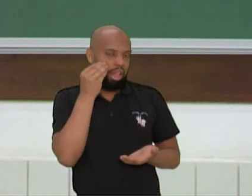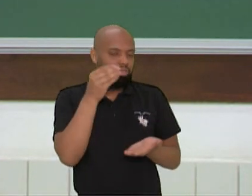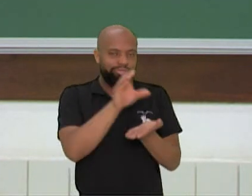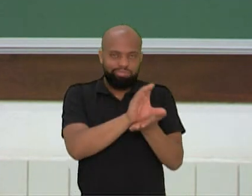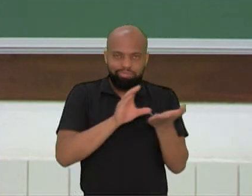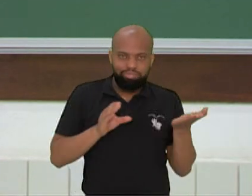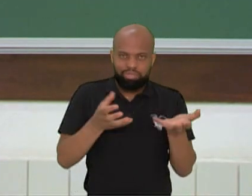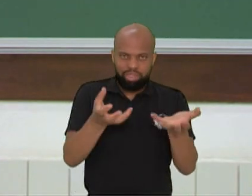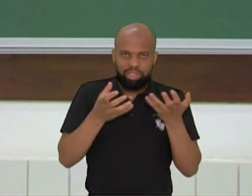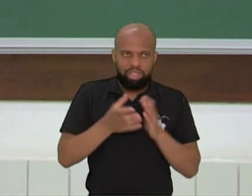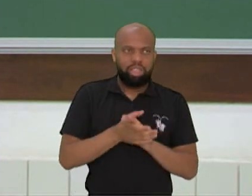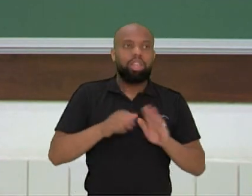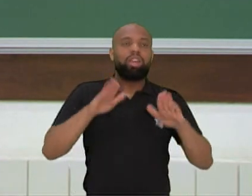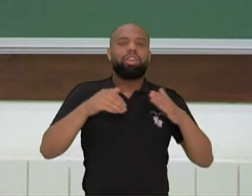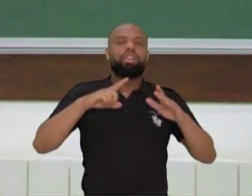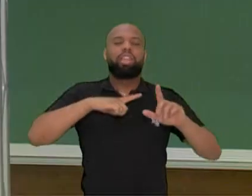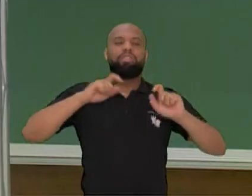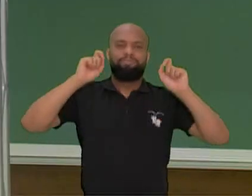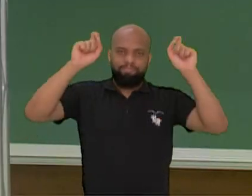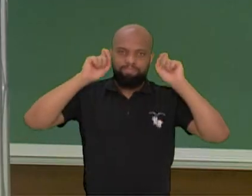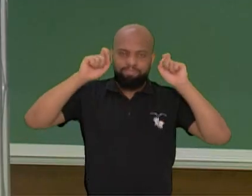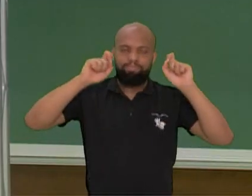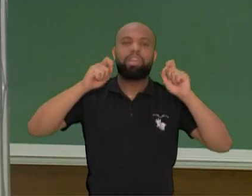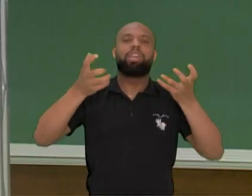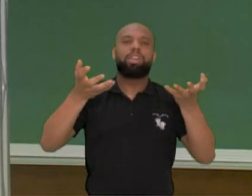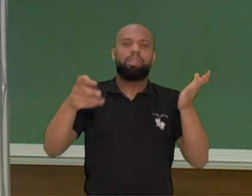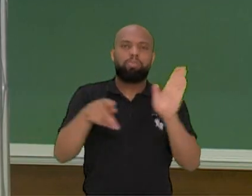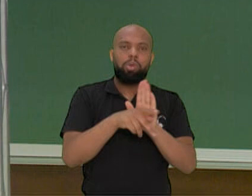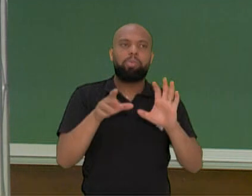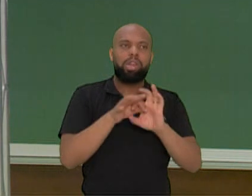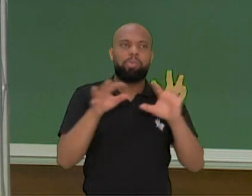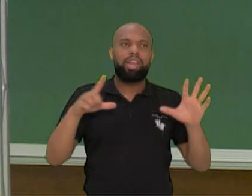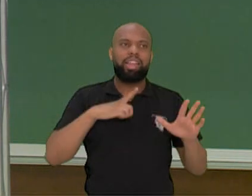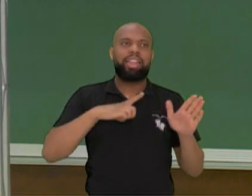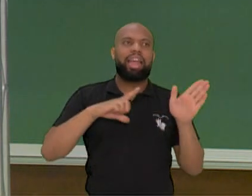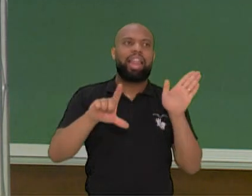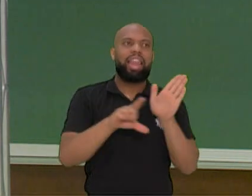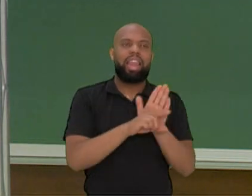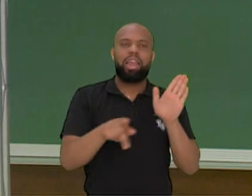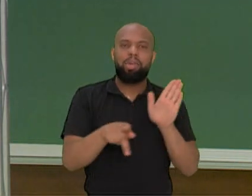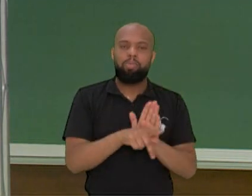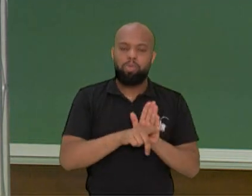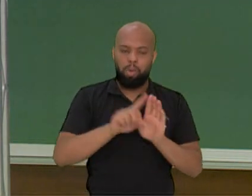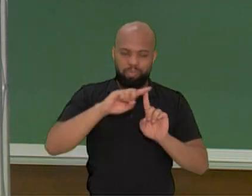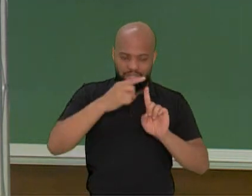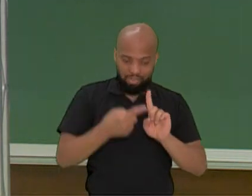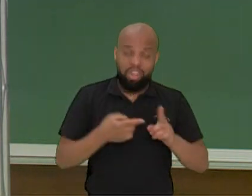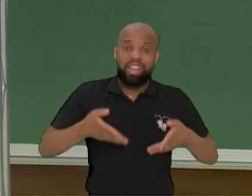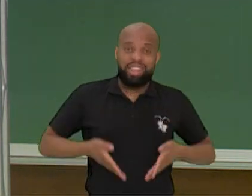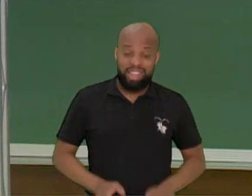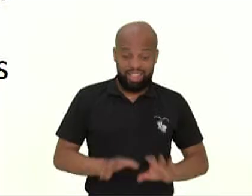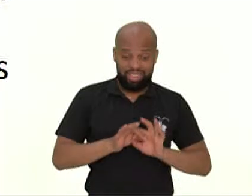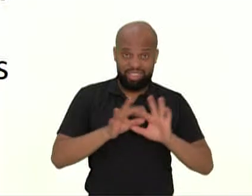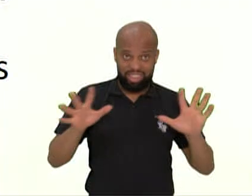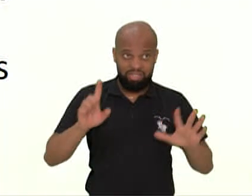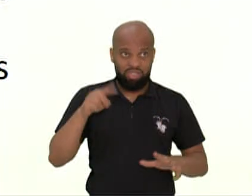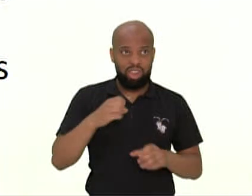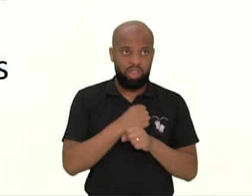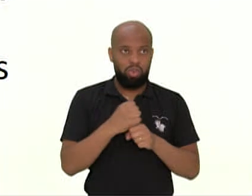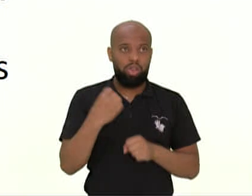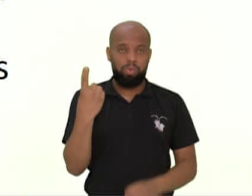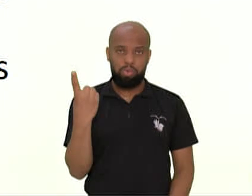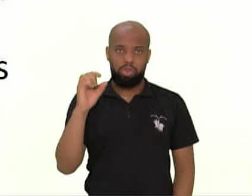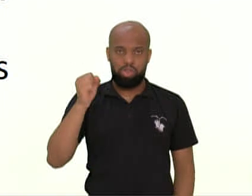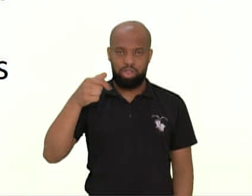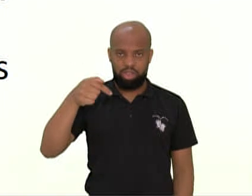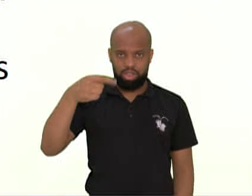Essa campanha abolicionista ela vai começar a ter sucesso a partir da Lei do Ventre Livre, de 1871, que ela vai ser